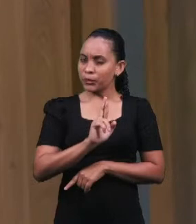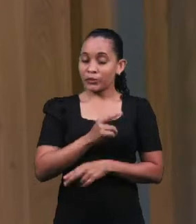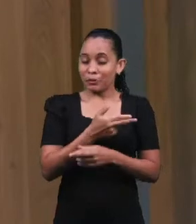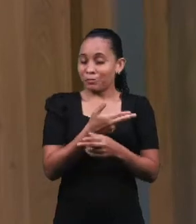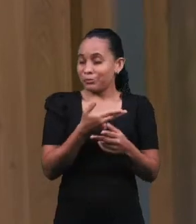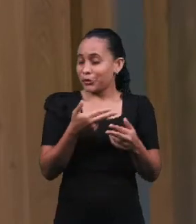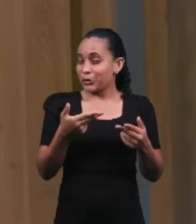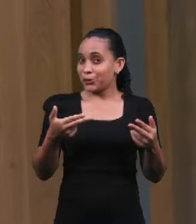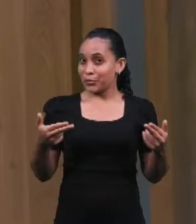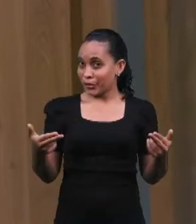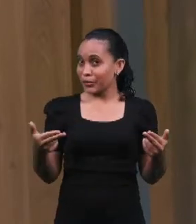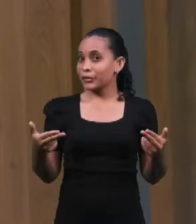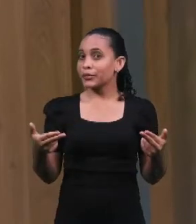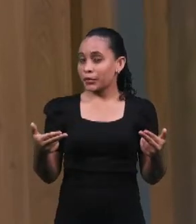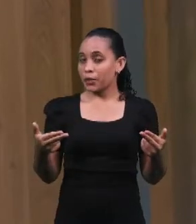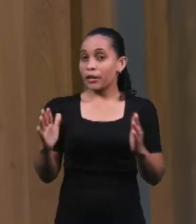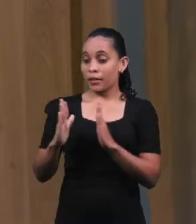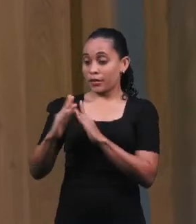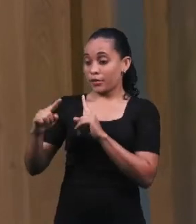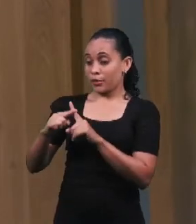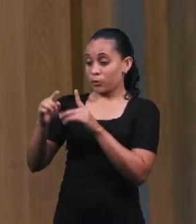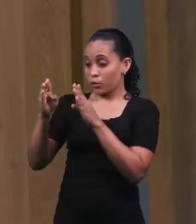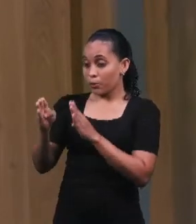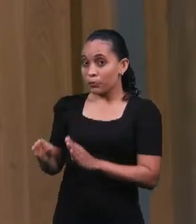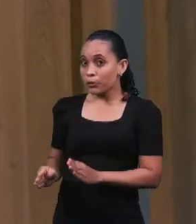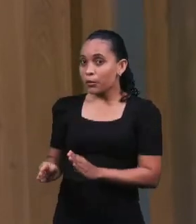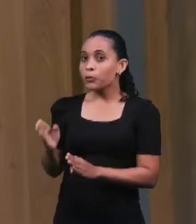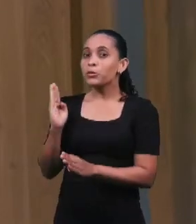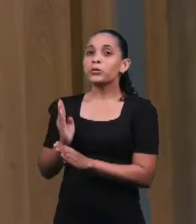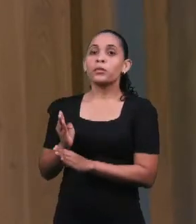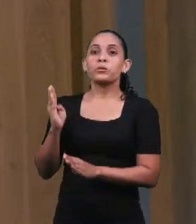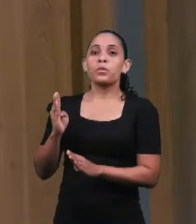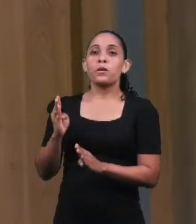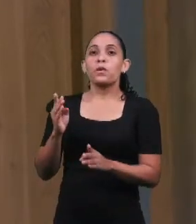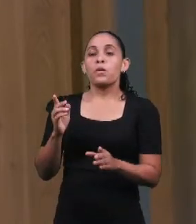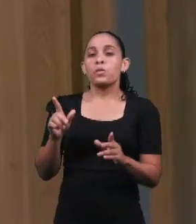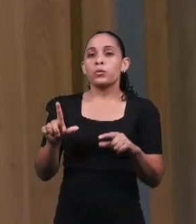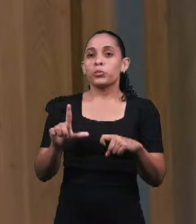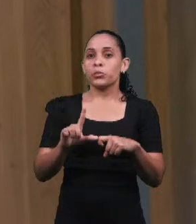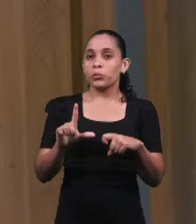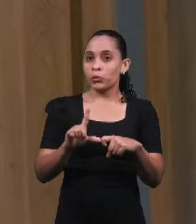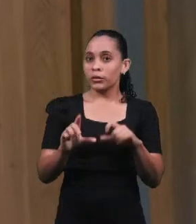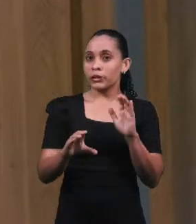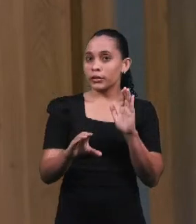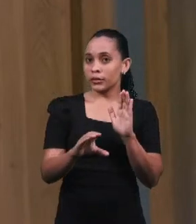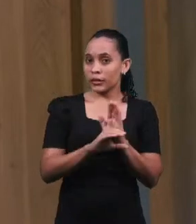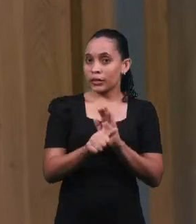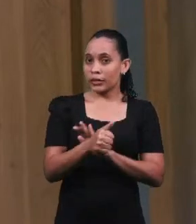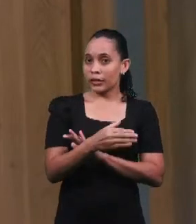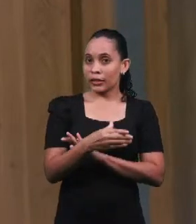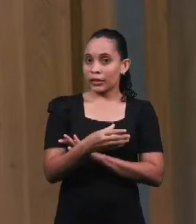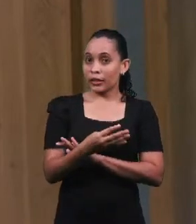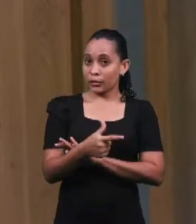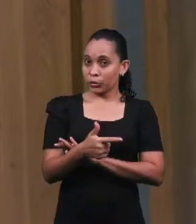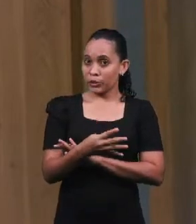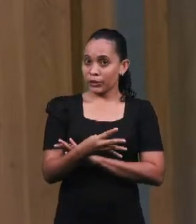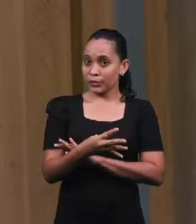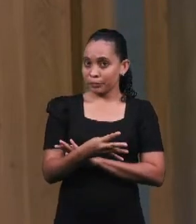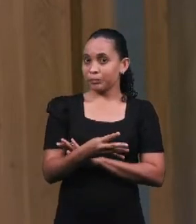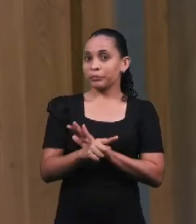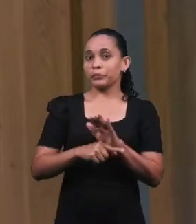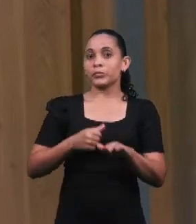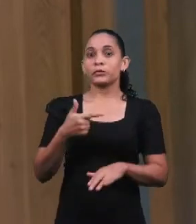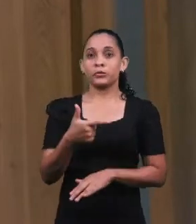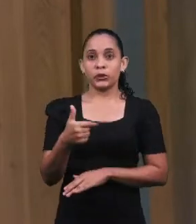Por exemplo, a igreja fiel encontrada ali em Lucas 14, verso 21, quando ali o convite foi feito, né,